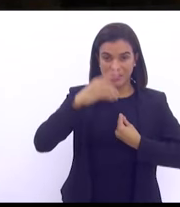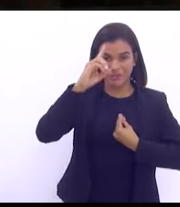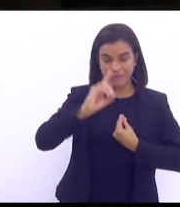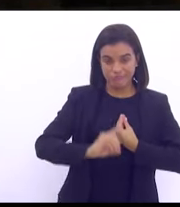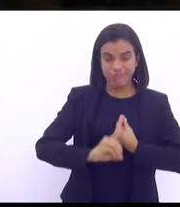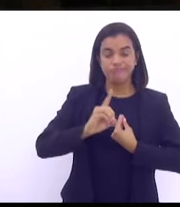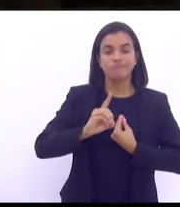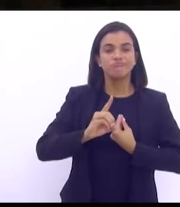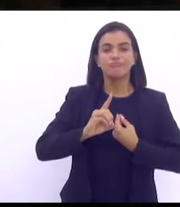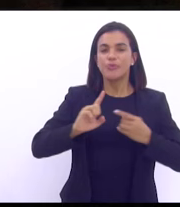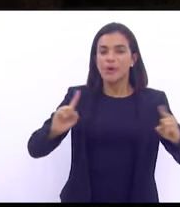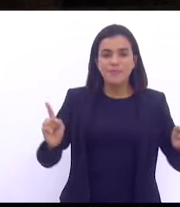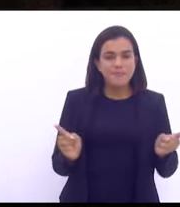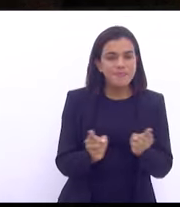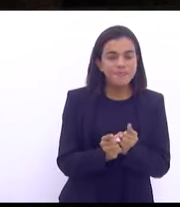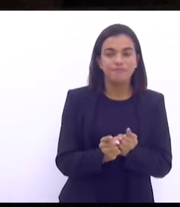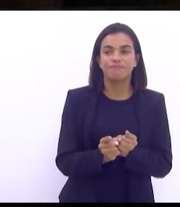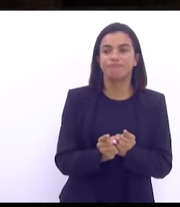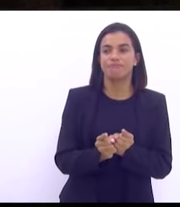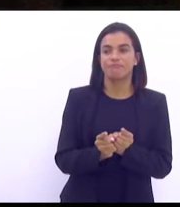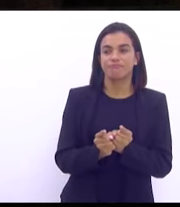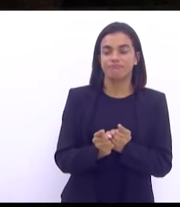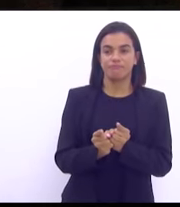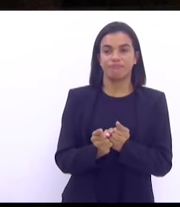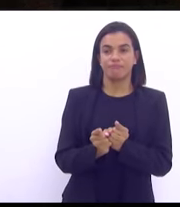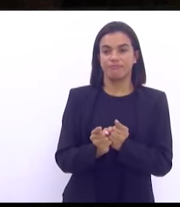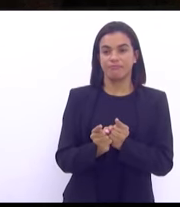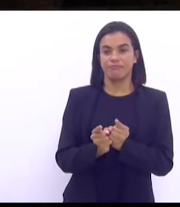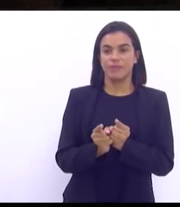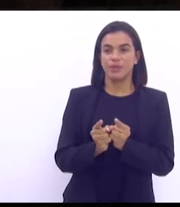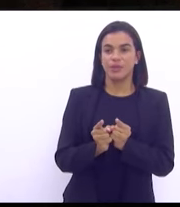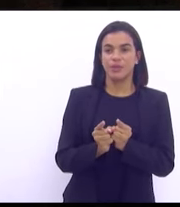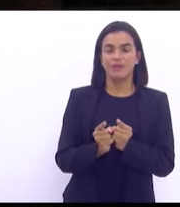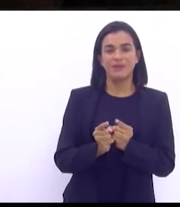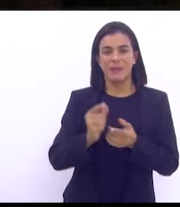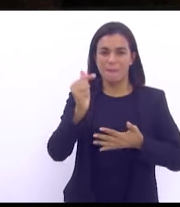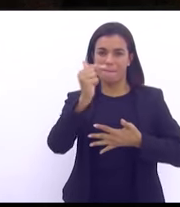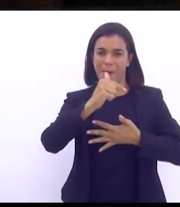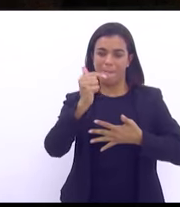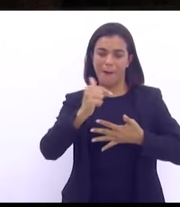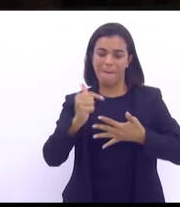uma pequena síntese, deputada Lucinha, de